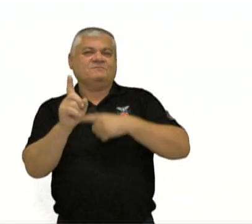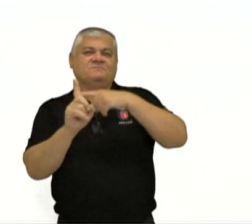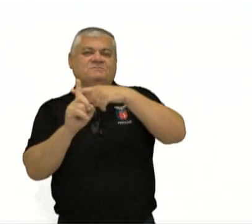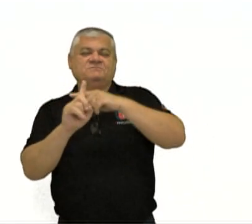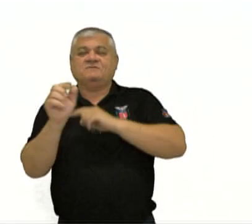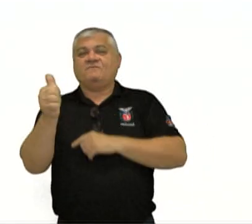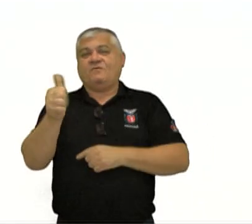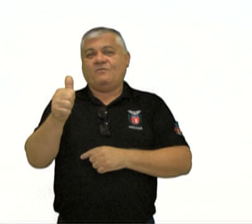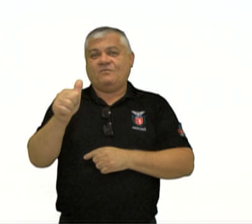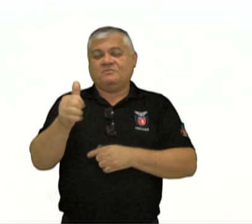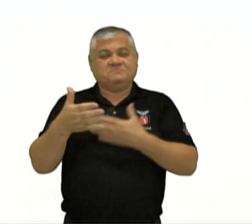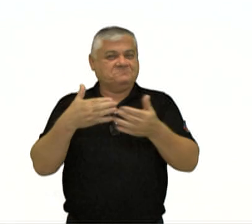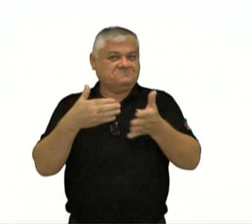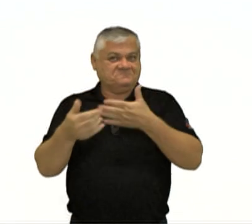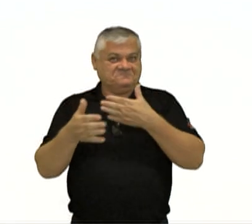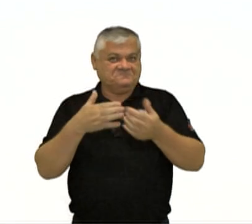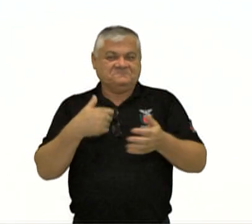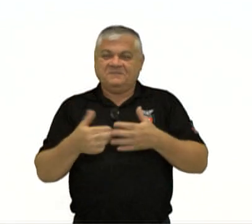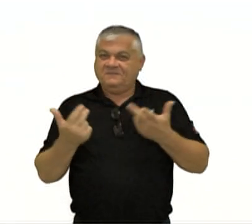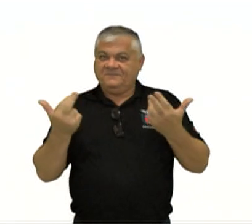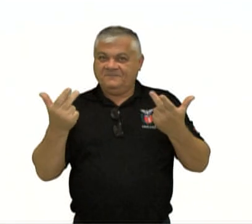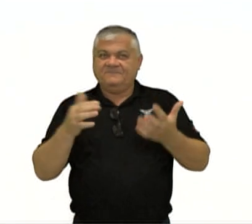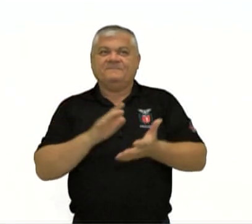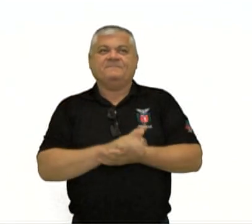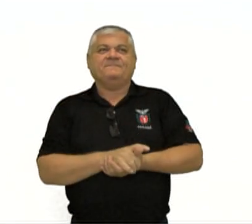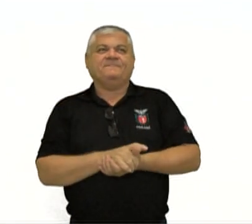11, tanto faz. É a mesma coisa.